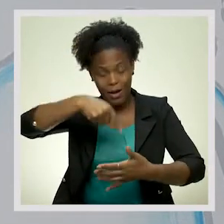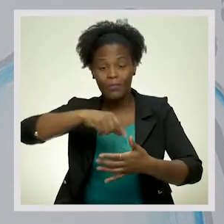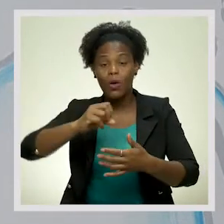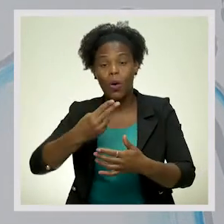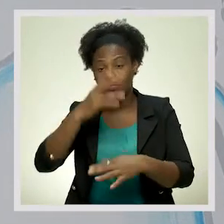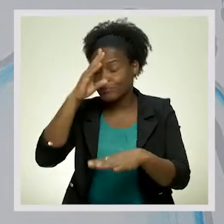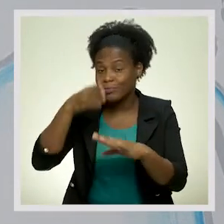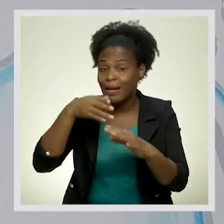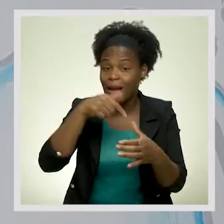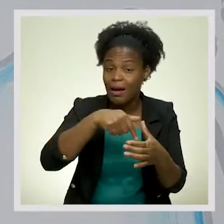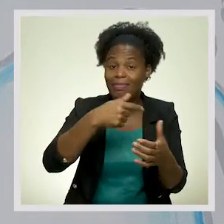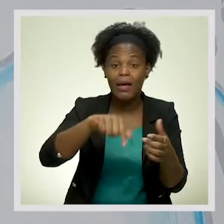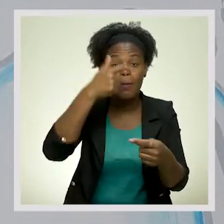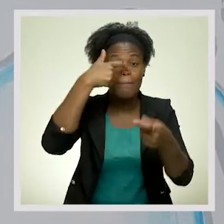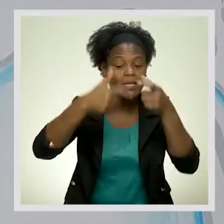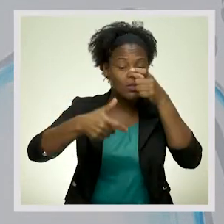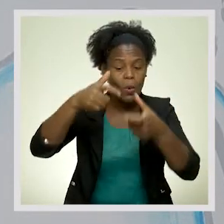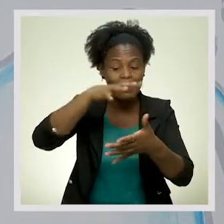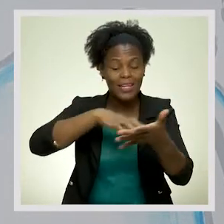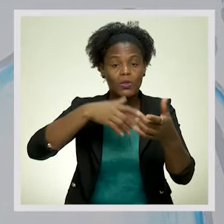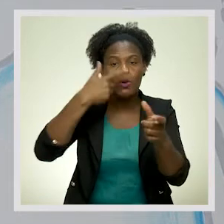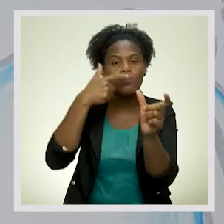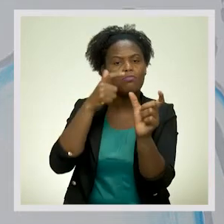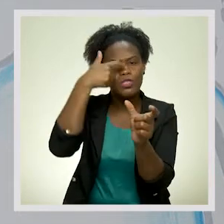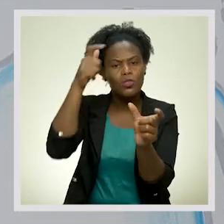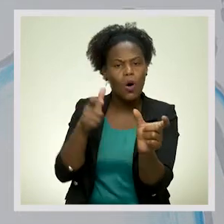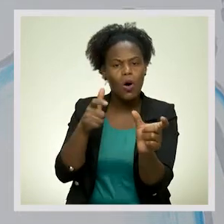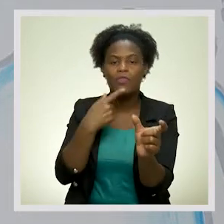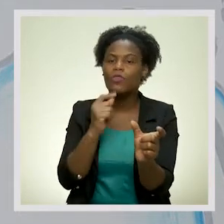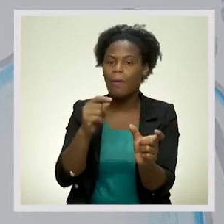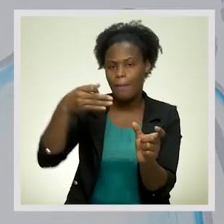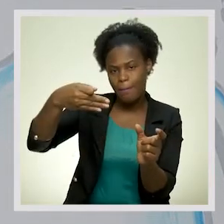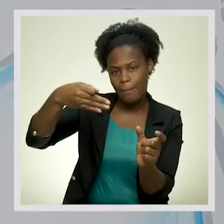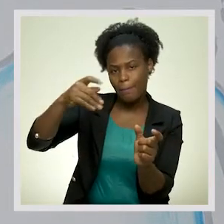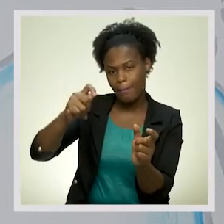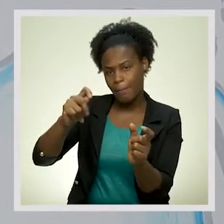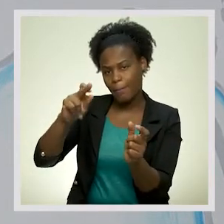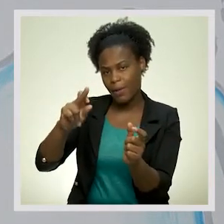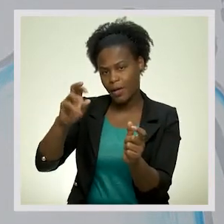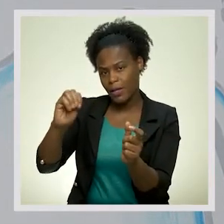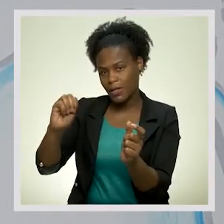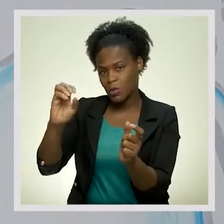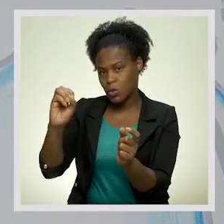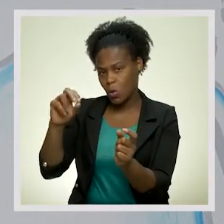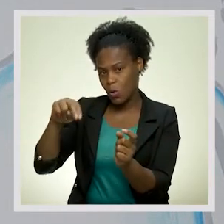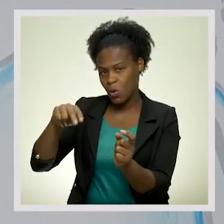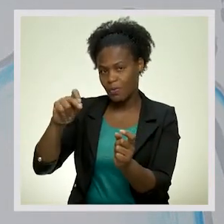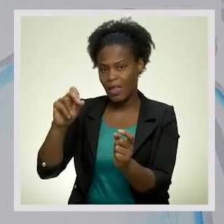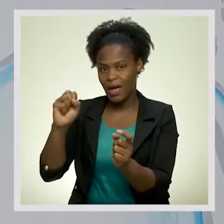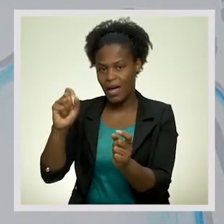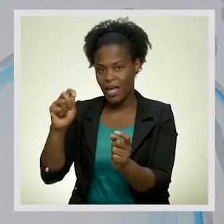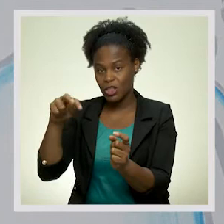de personagens, não é? As pessoas que participam, o lugar, o espaço onde